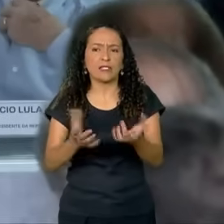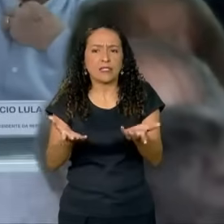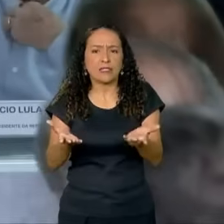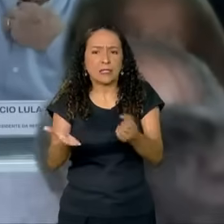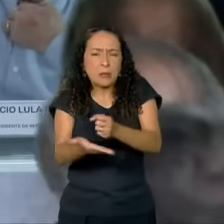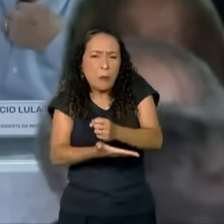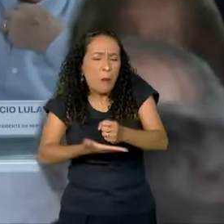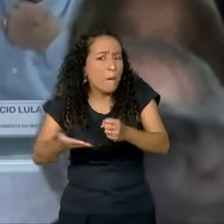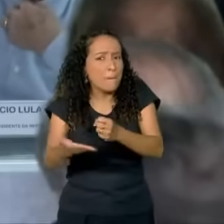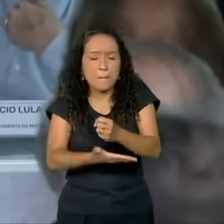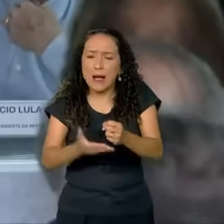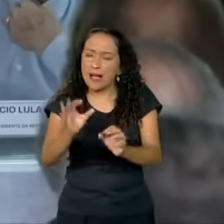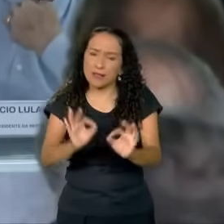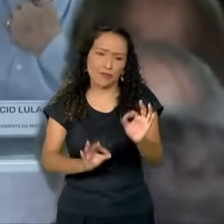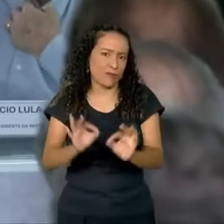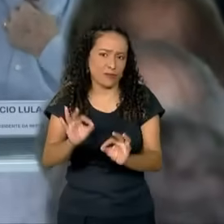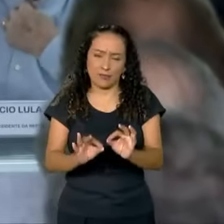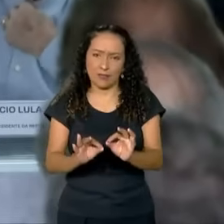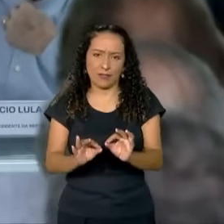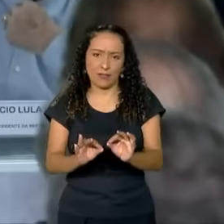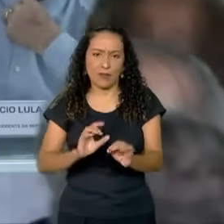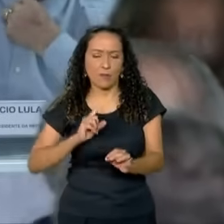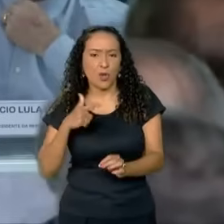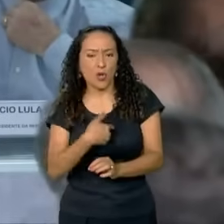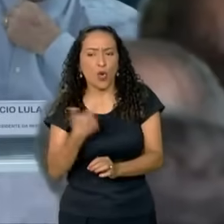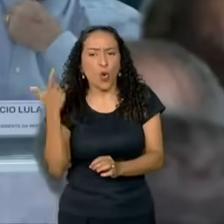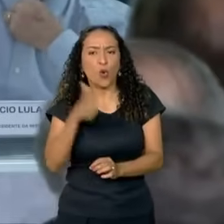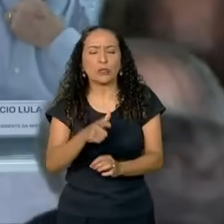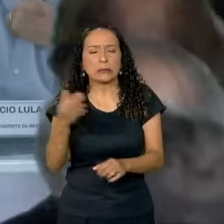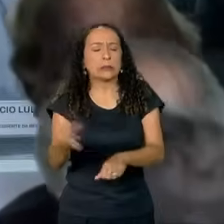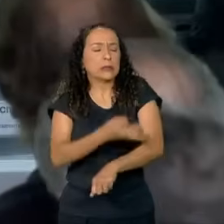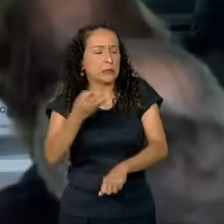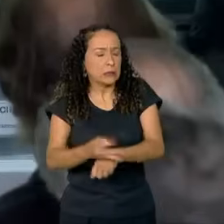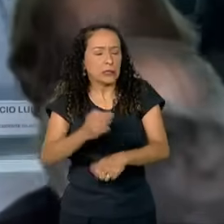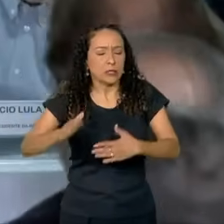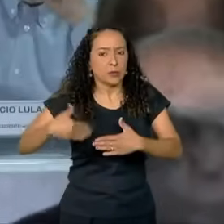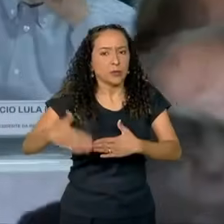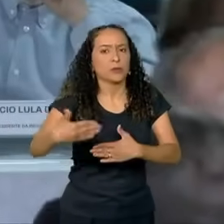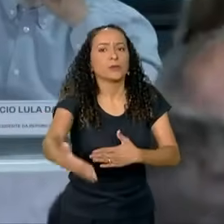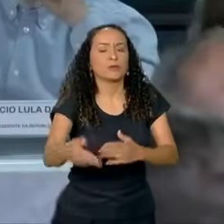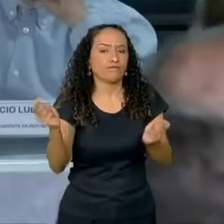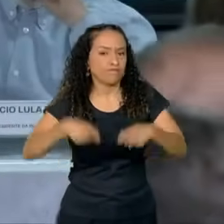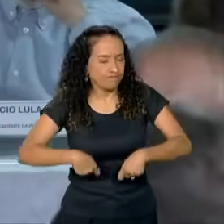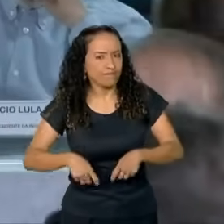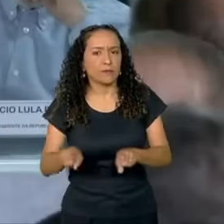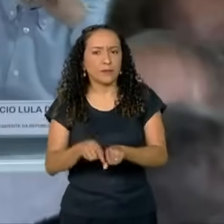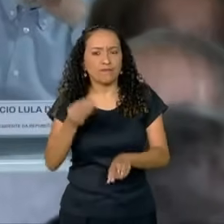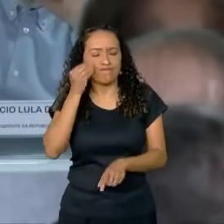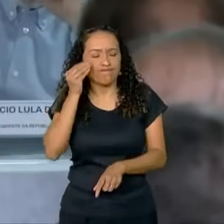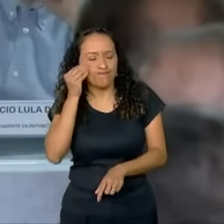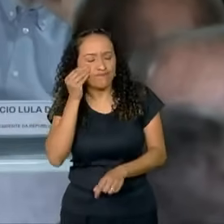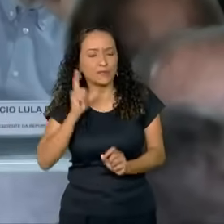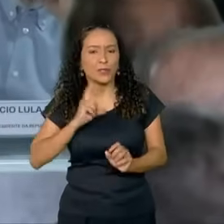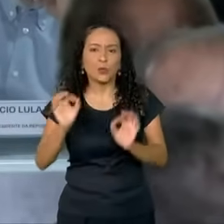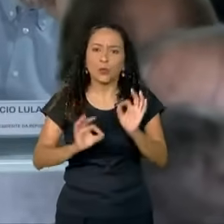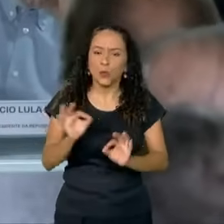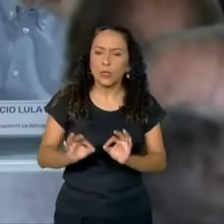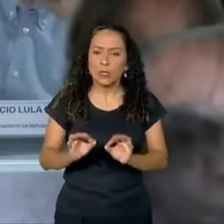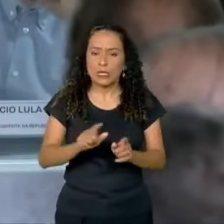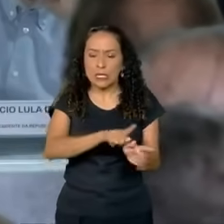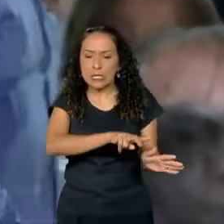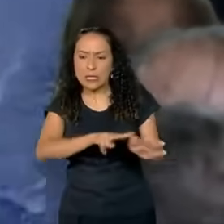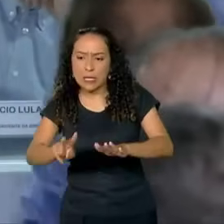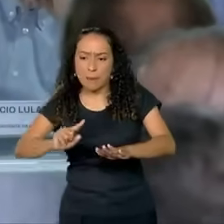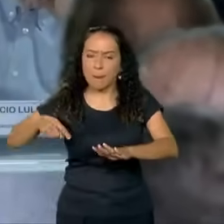minimamente organizada para a gente poder suportar os próximos dias, né, tentar ter a mitigação nas